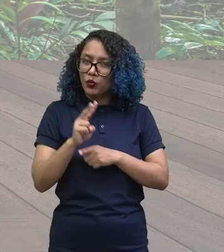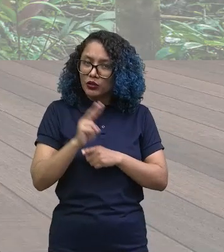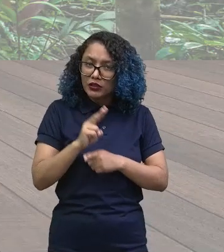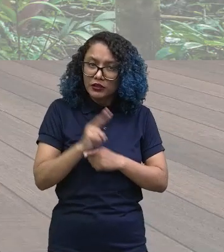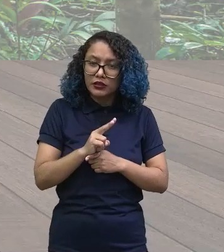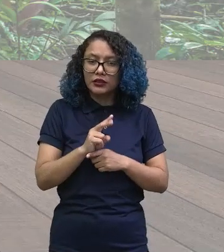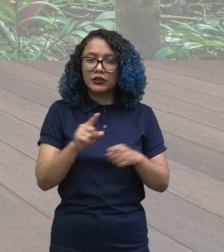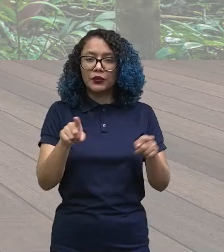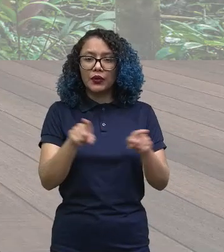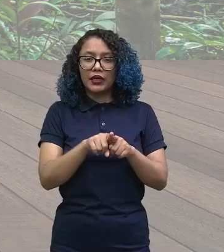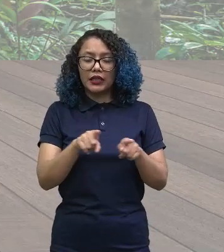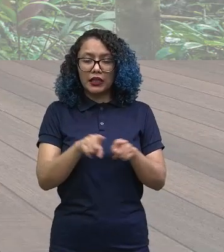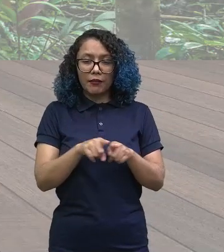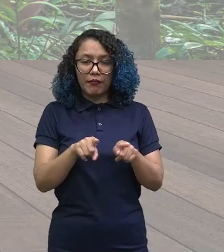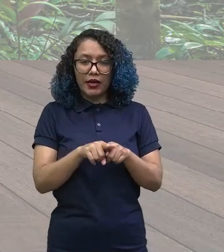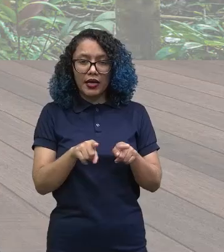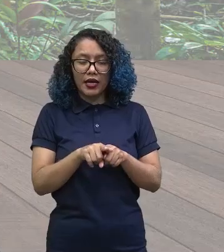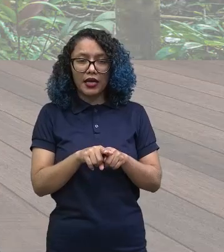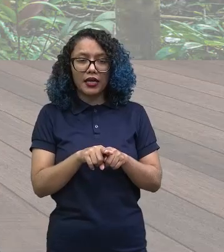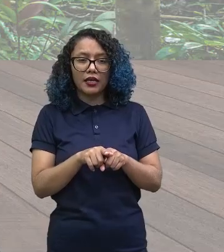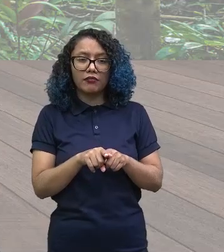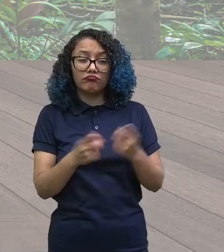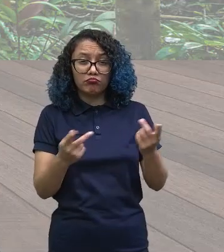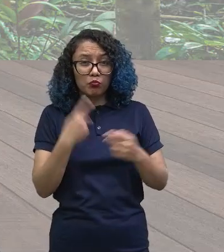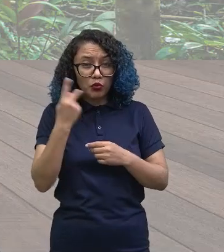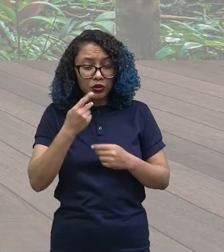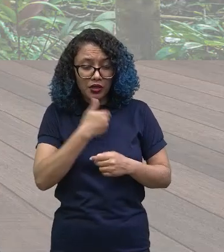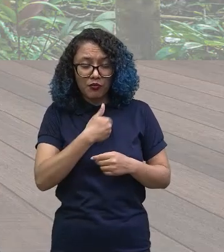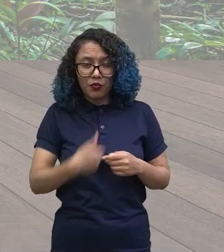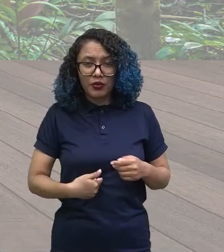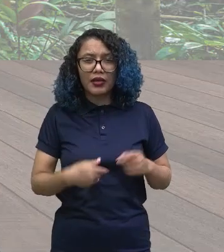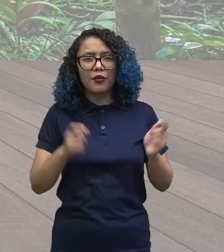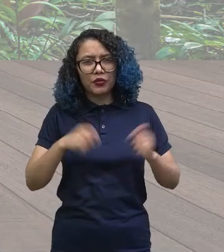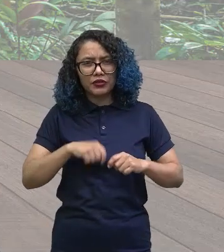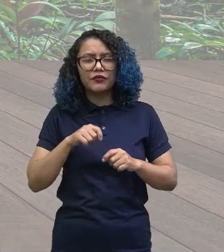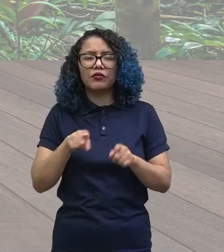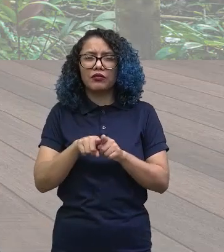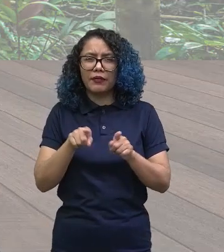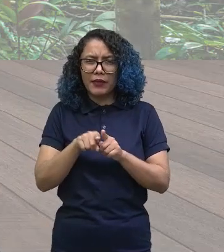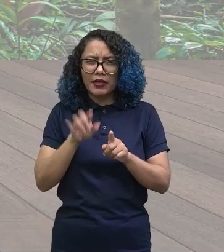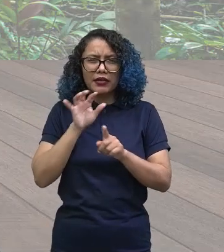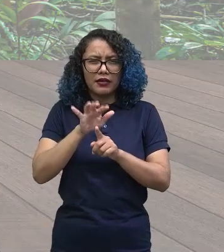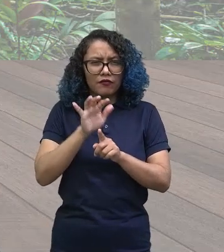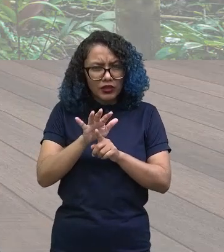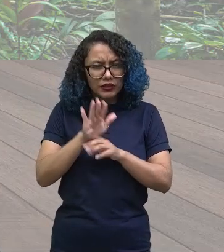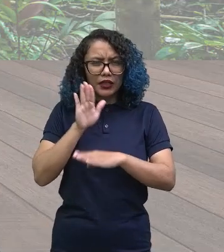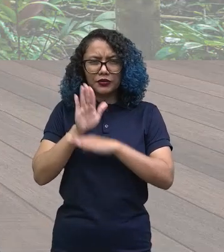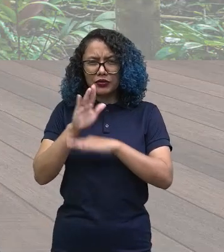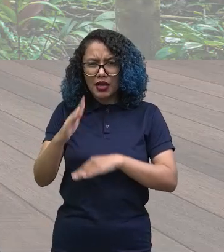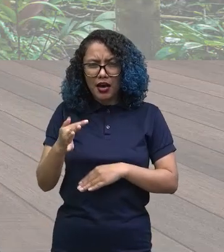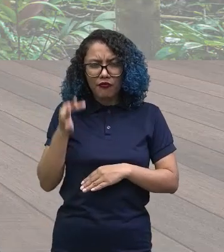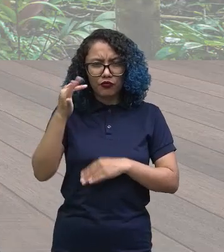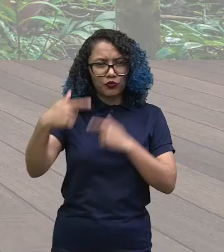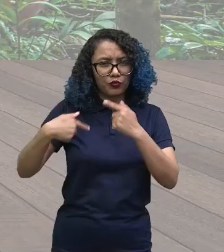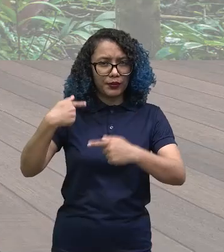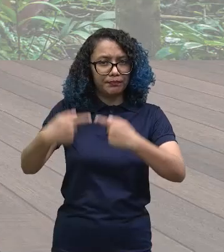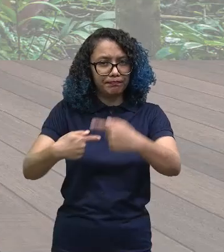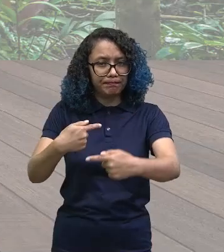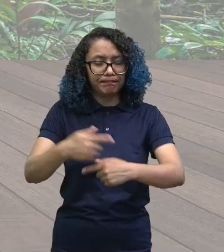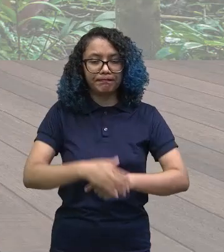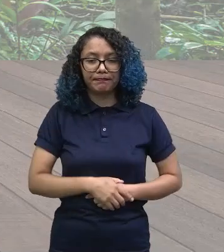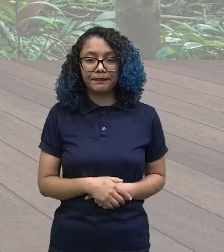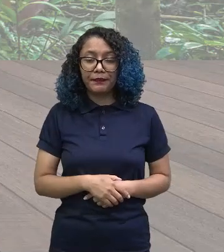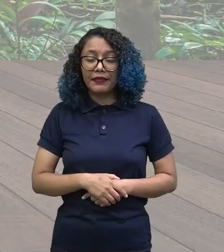conservado, né, com políticas públicas que possam influenciar as futuras gerações. Isso mesmo. E por que não,